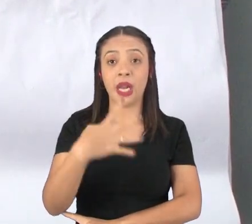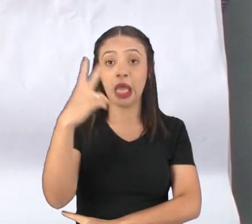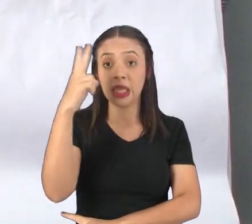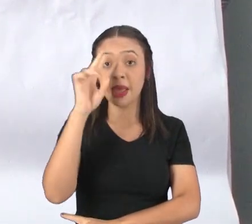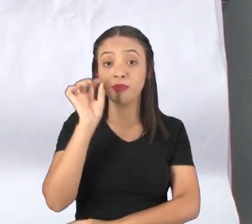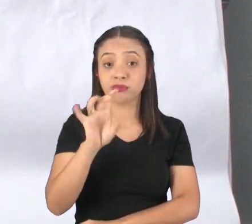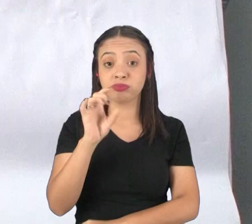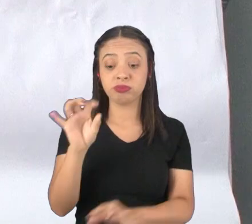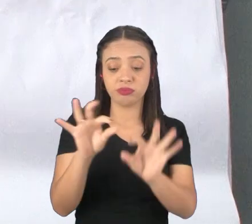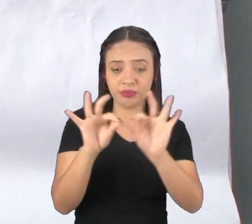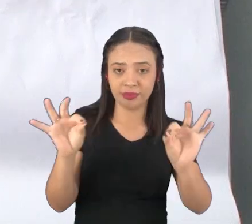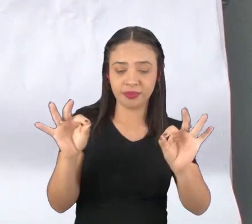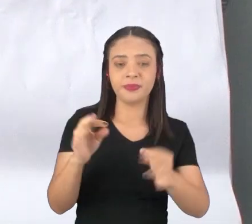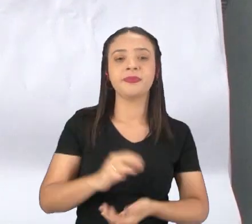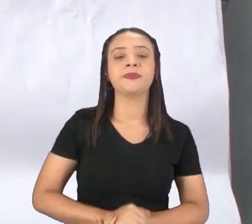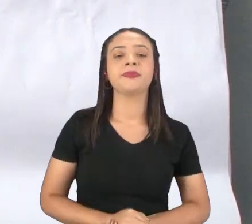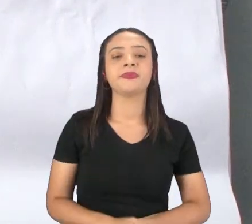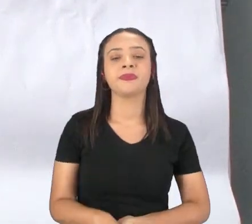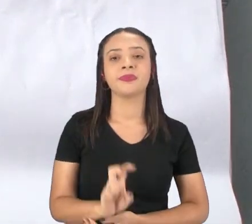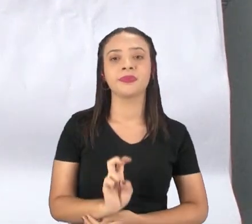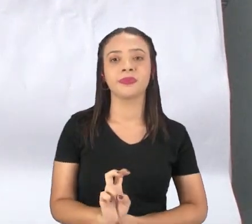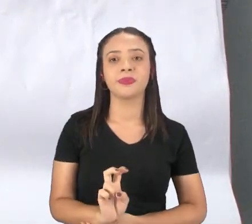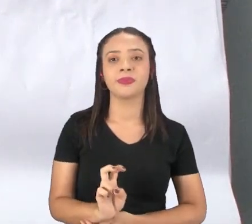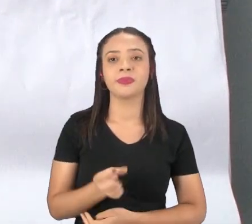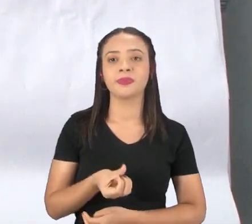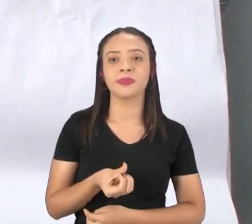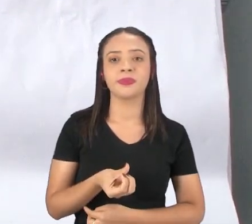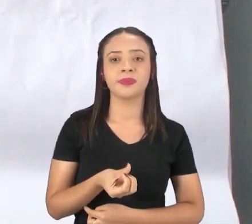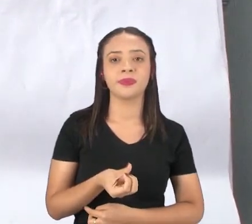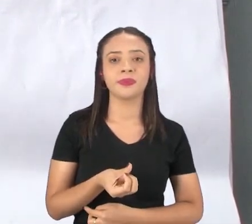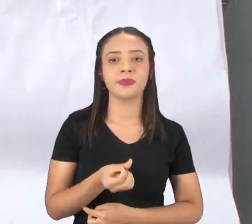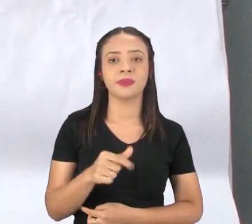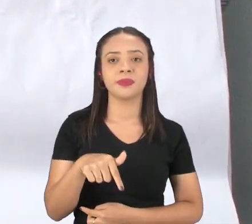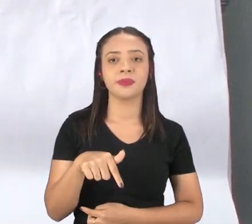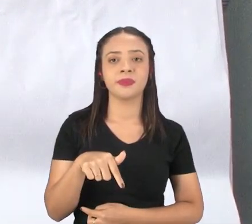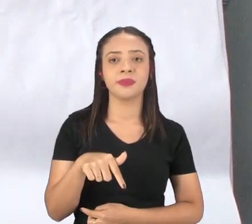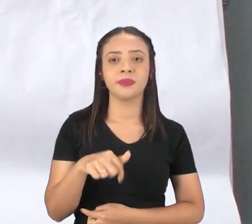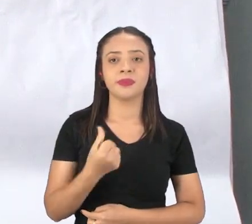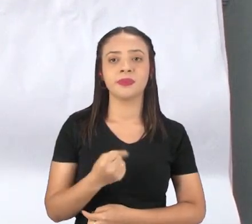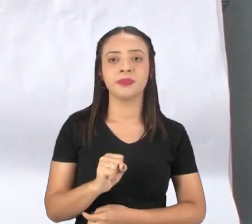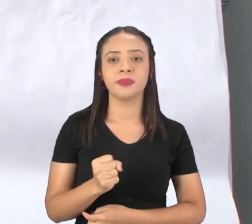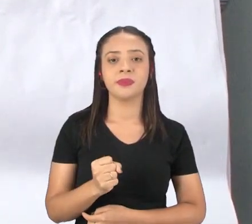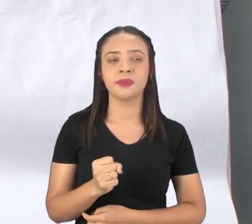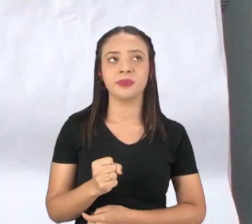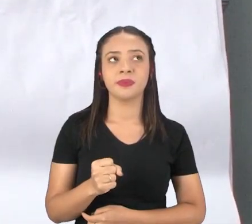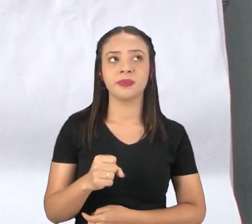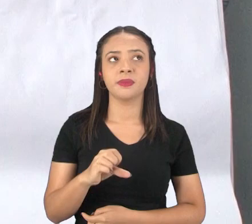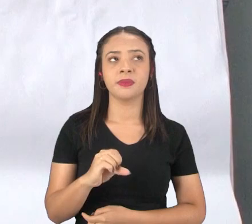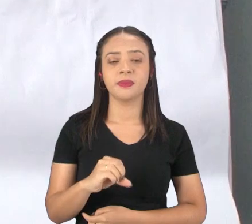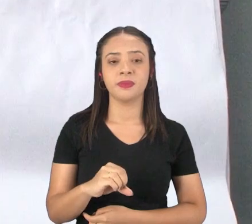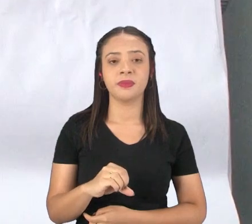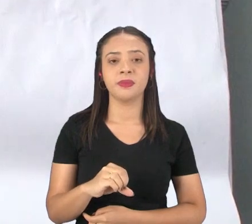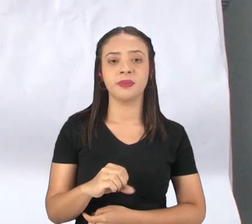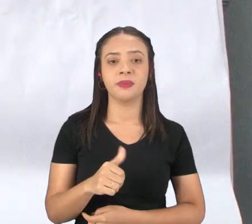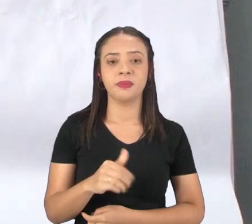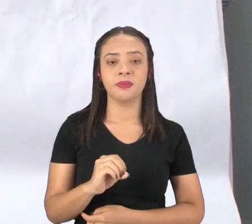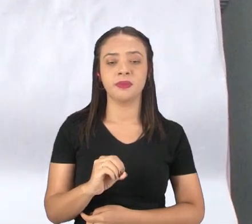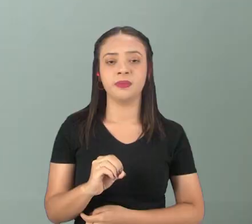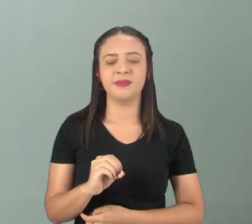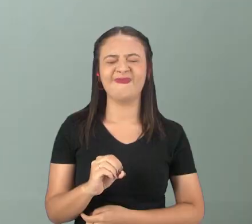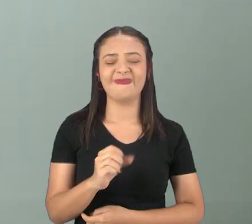Lembrando, é cada linha, hein? 4, 5, 6, 7, 8,